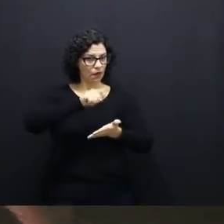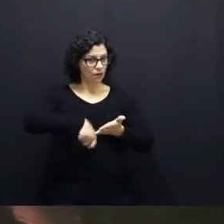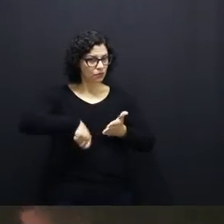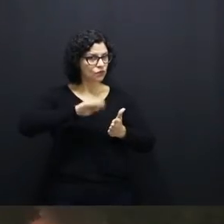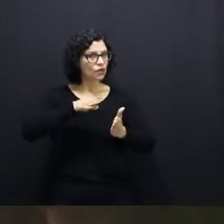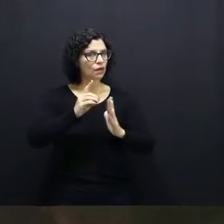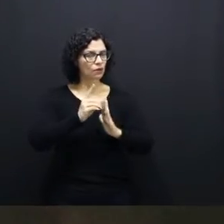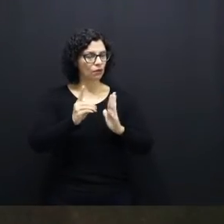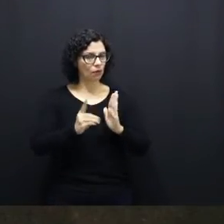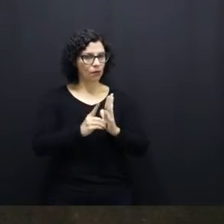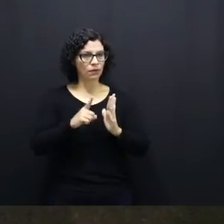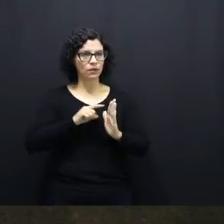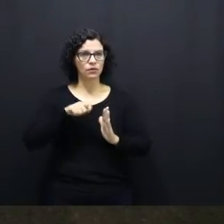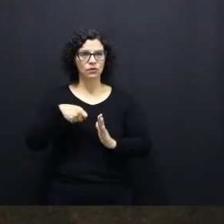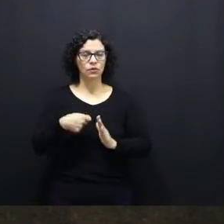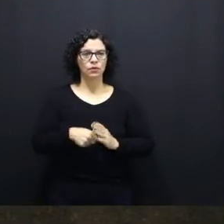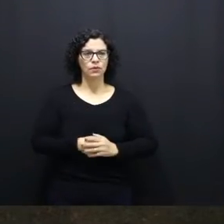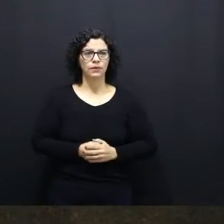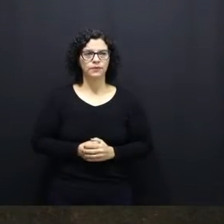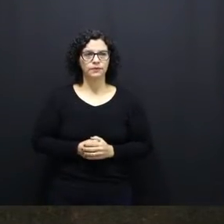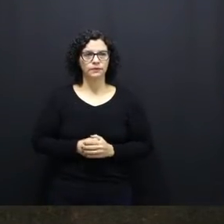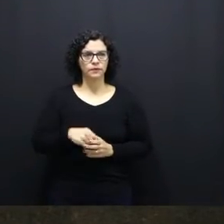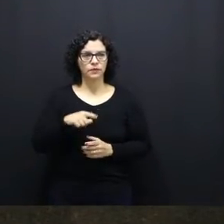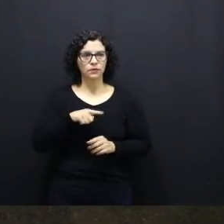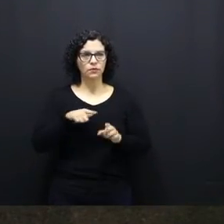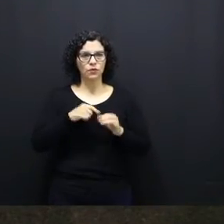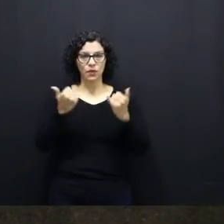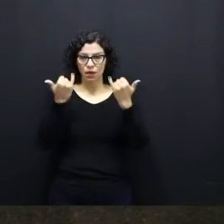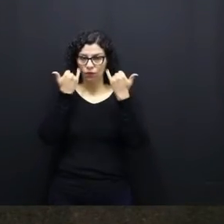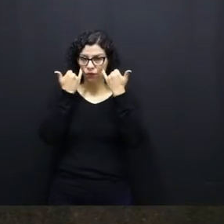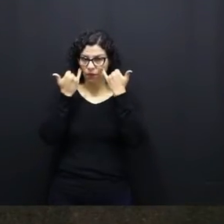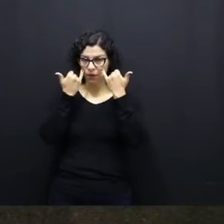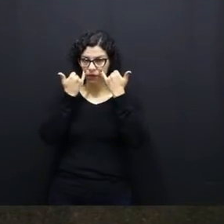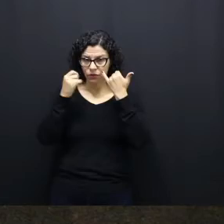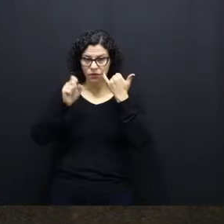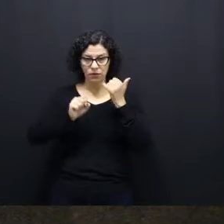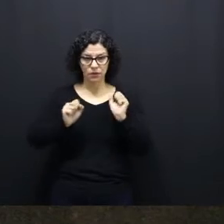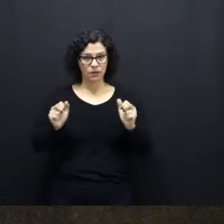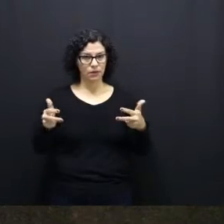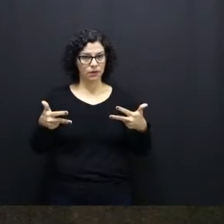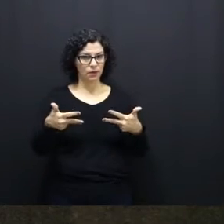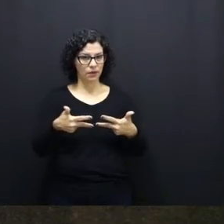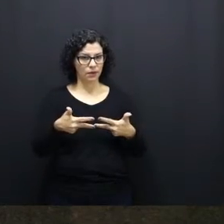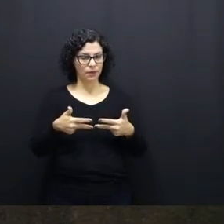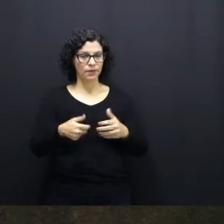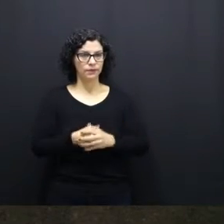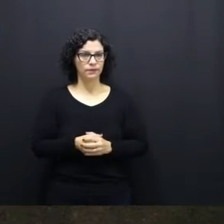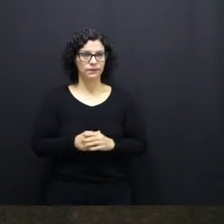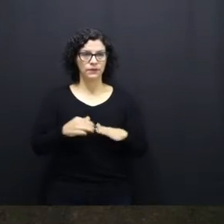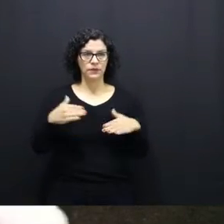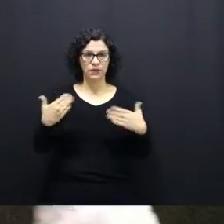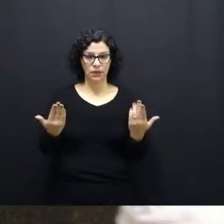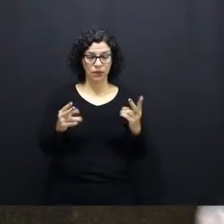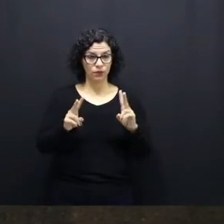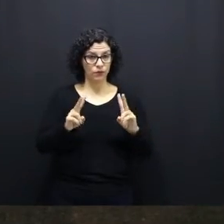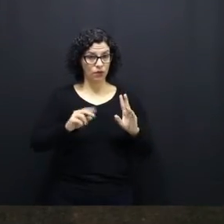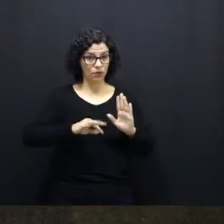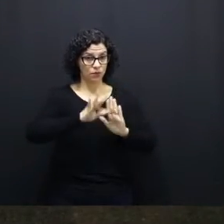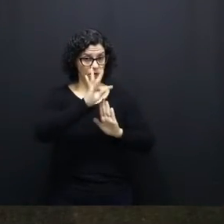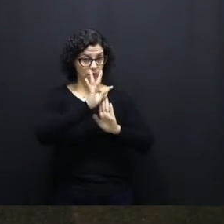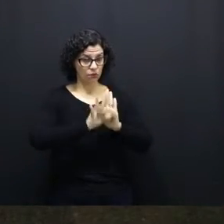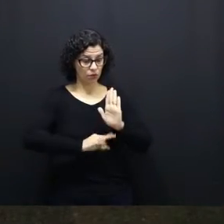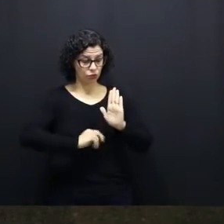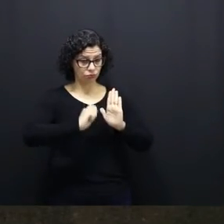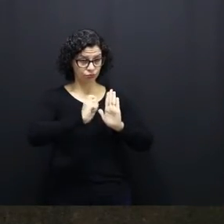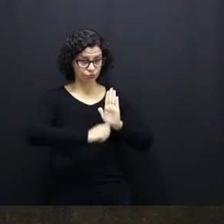vereadores sobre a questão das informações aqui desta casa é Então nesse termo nós